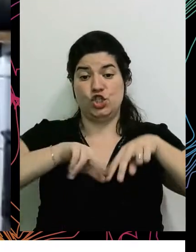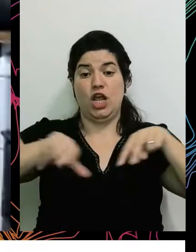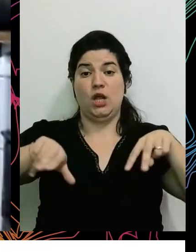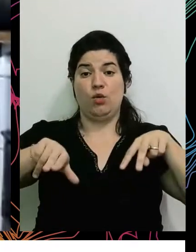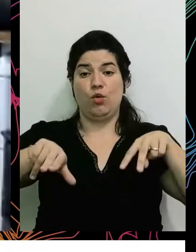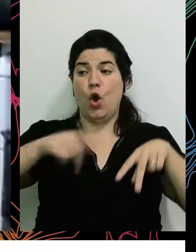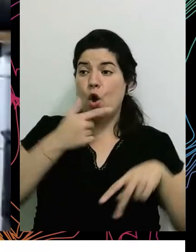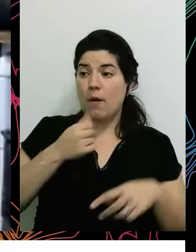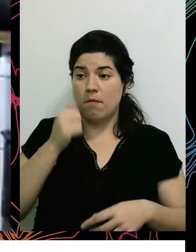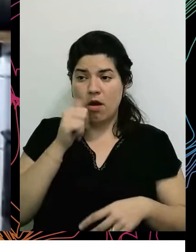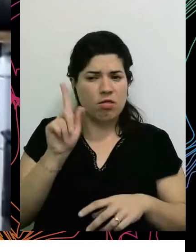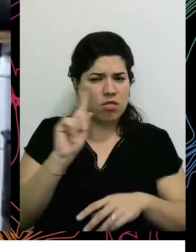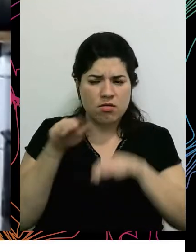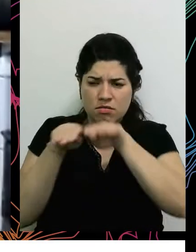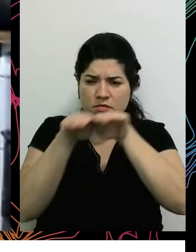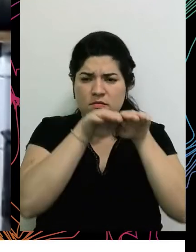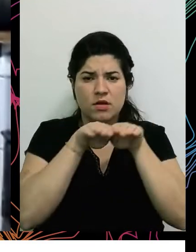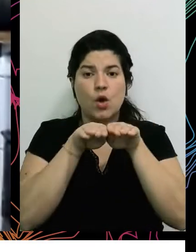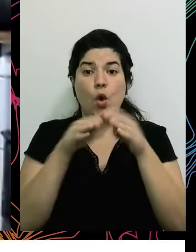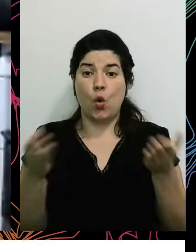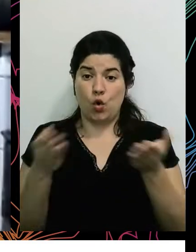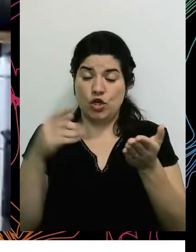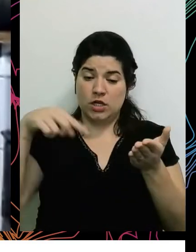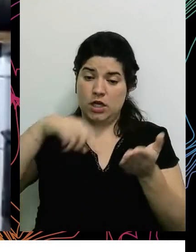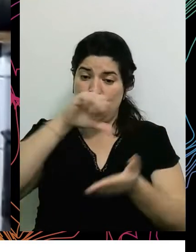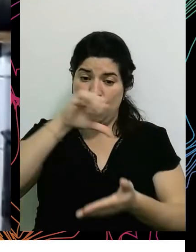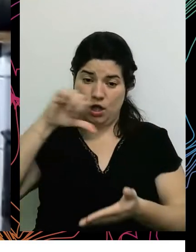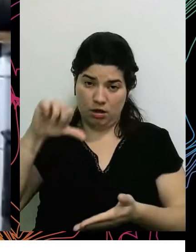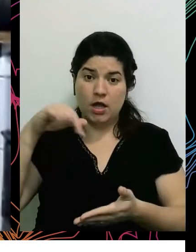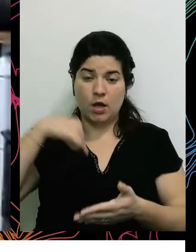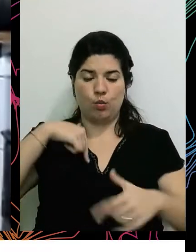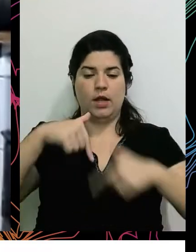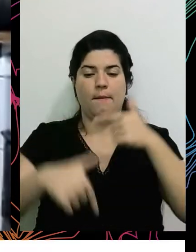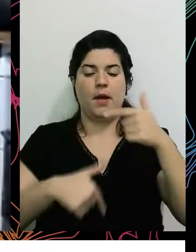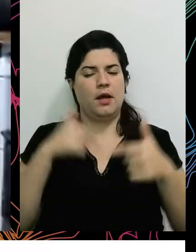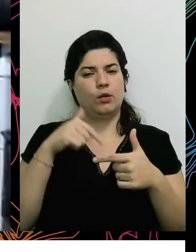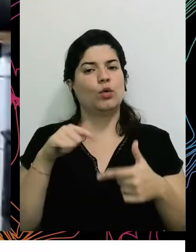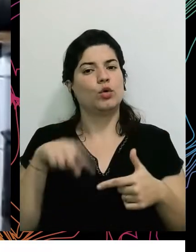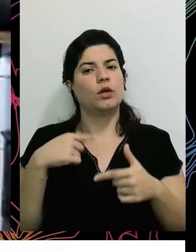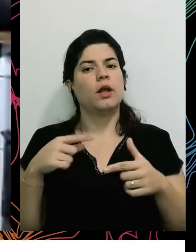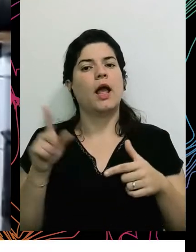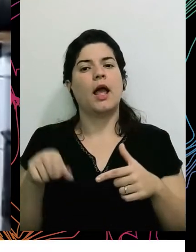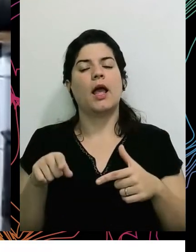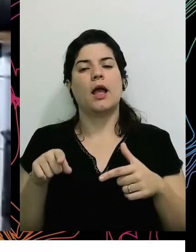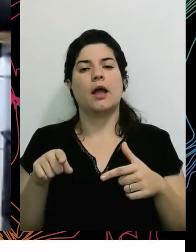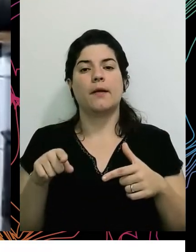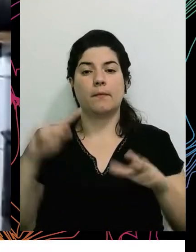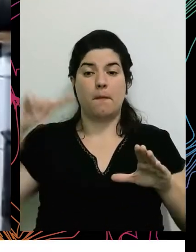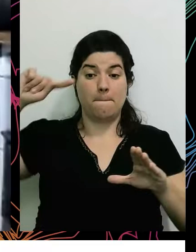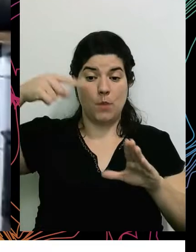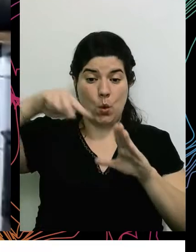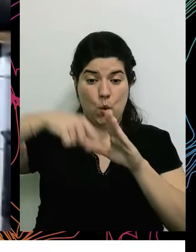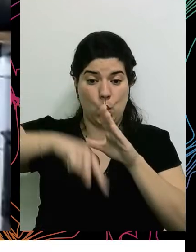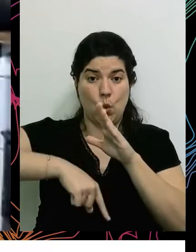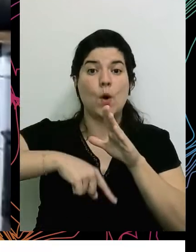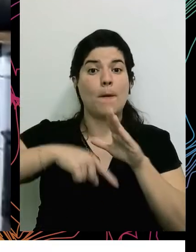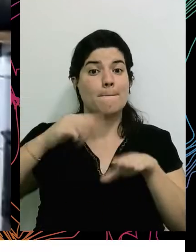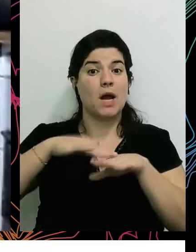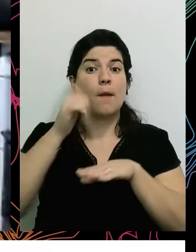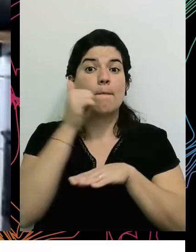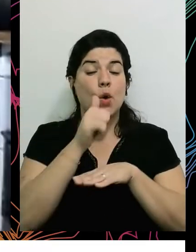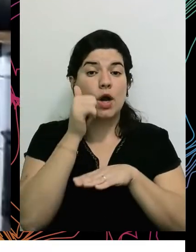aqui, no Norb 9, a sonda onde eu trabalho, somos a sonda da Ocean com o maior número de mulheres da